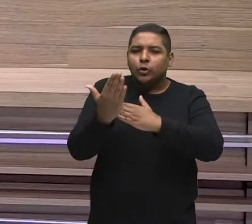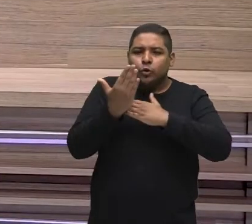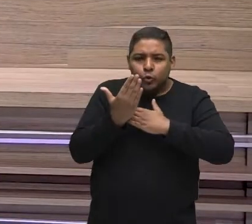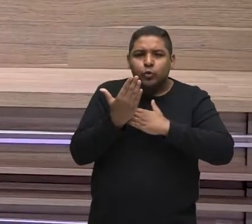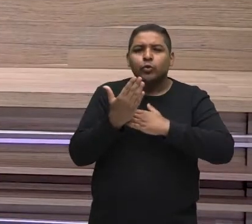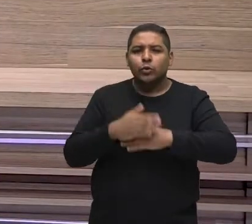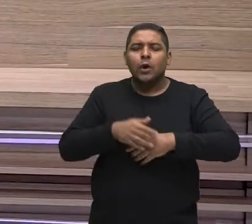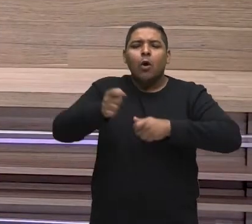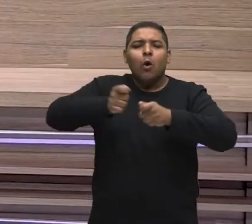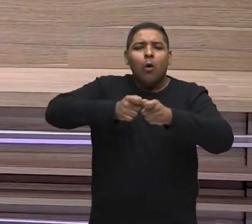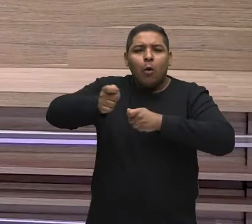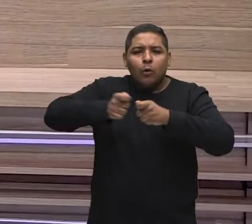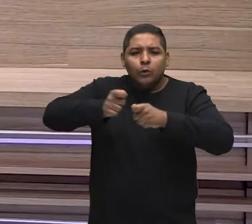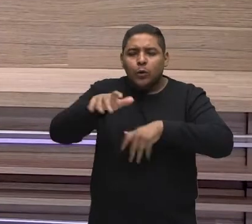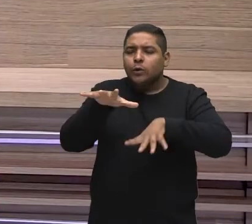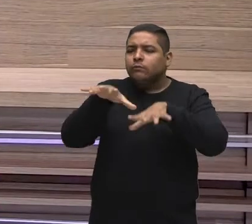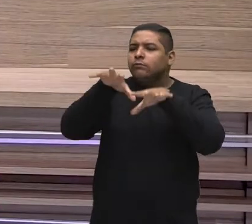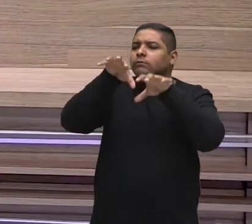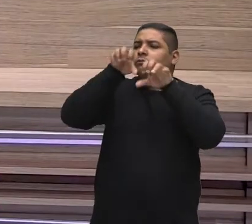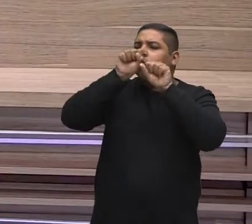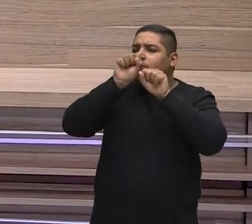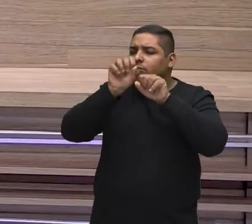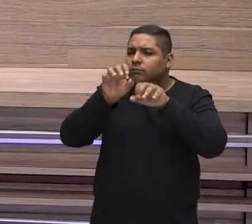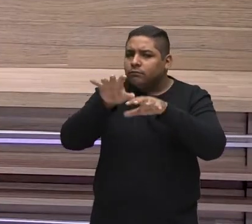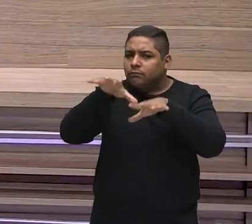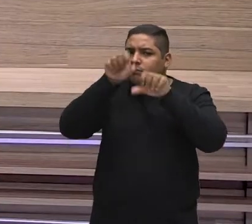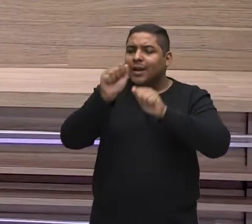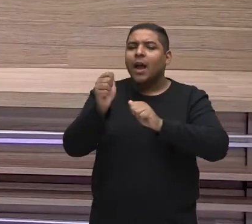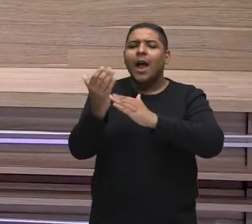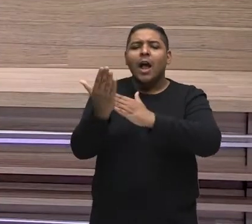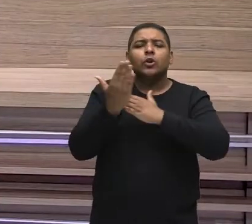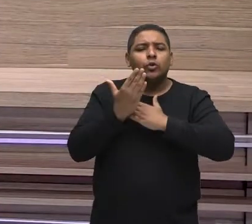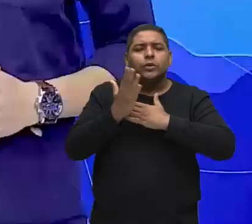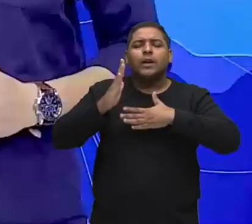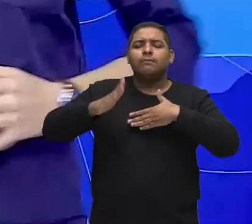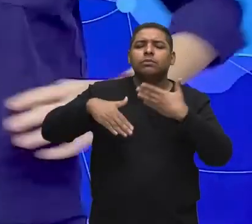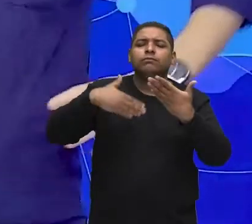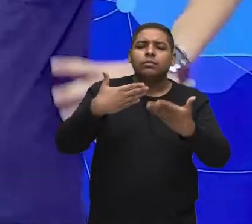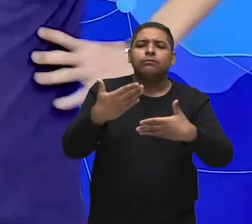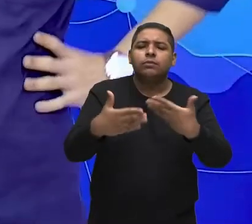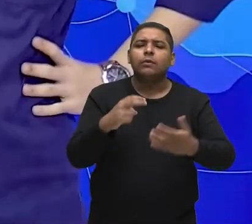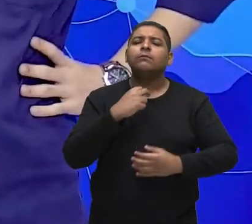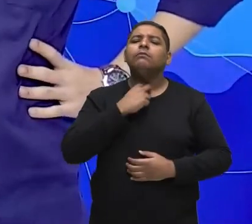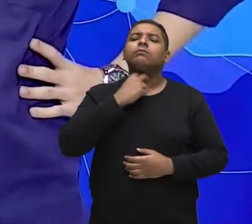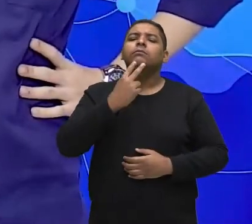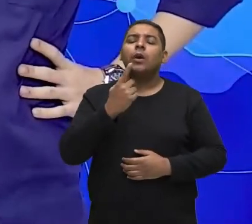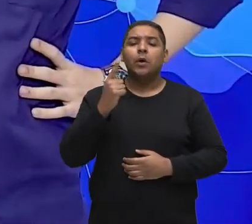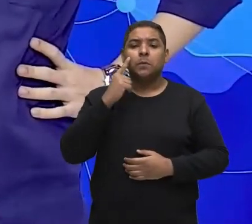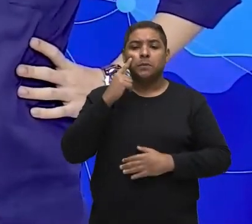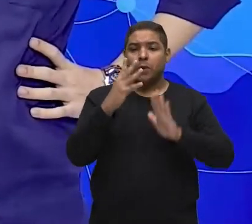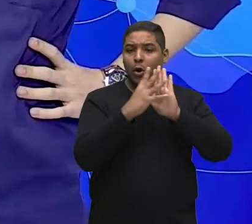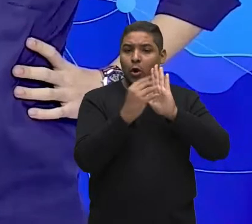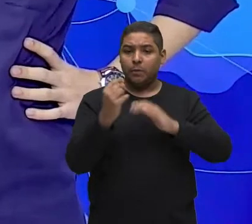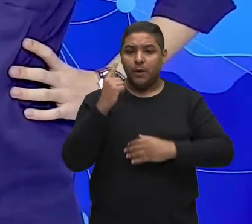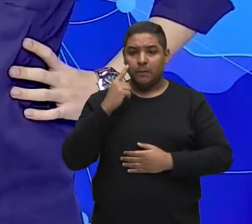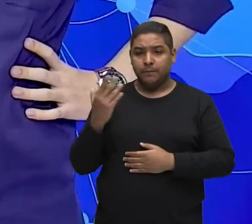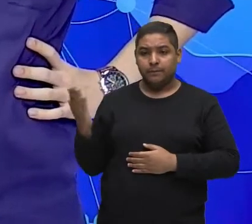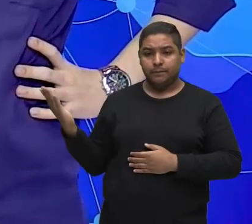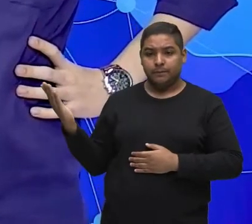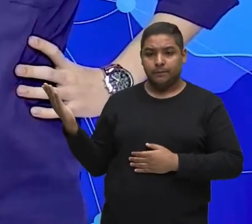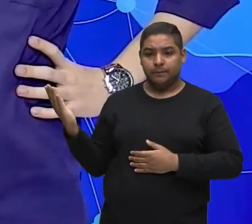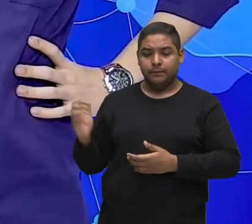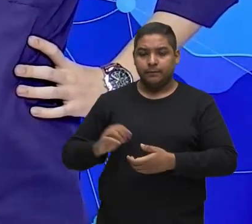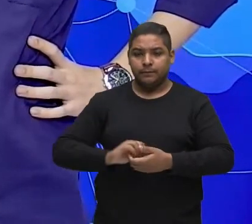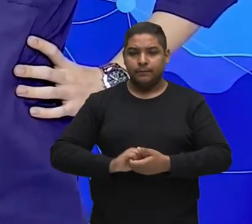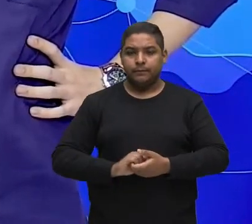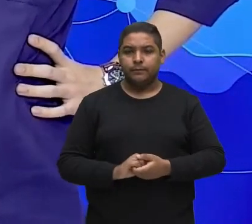bom controle do fluxo respiratório lhe ajudará a ter uma boa produção vocal. Com a palma das mãos abaixo da última